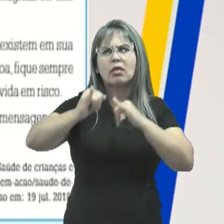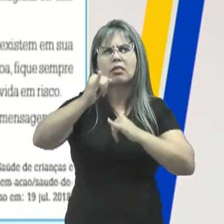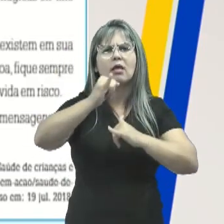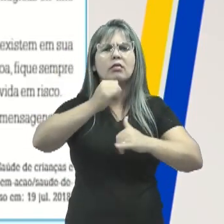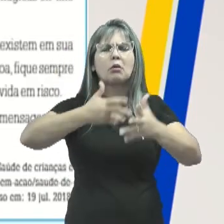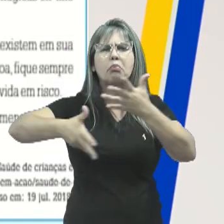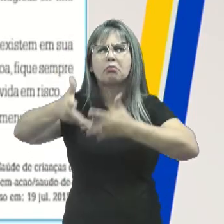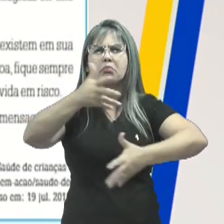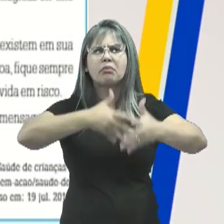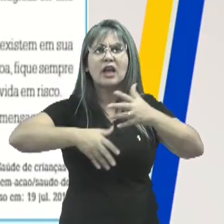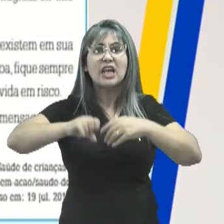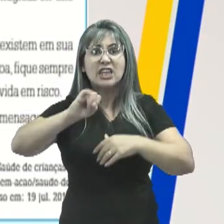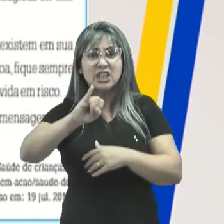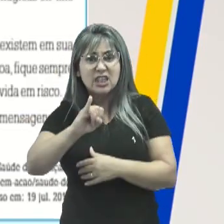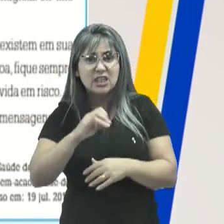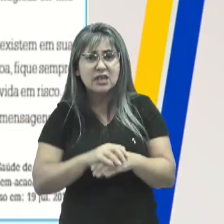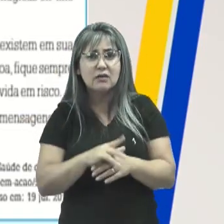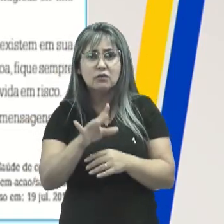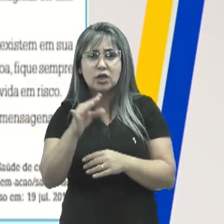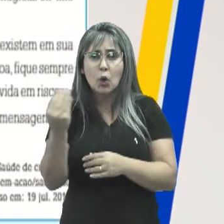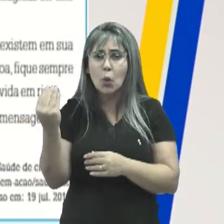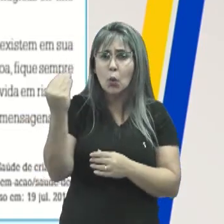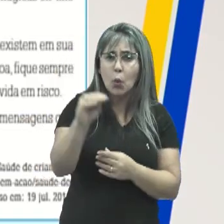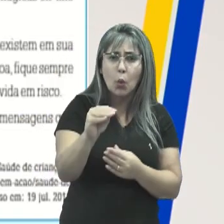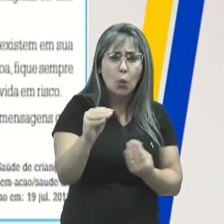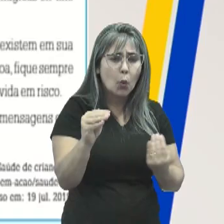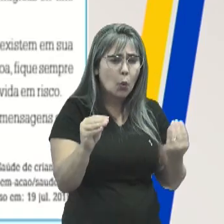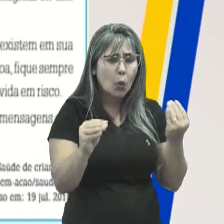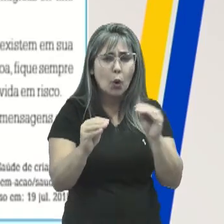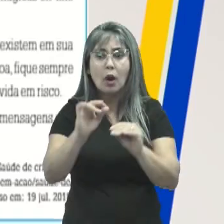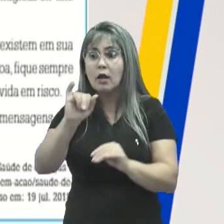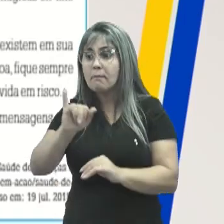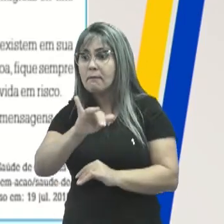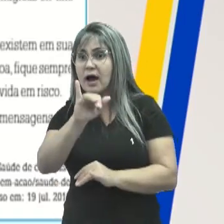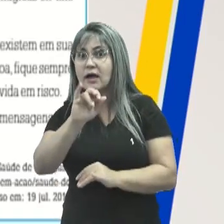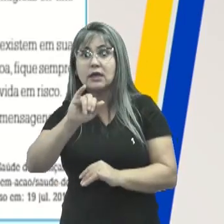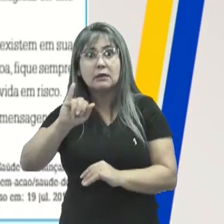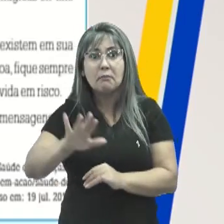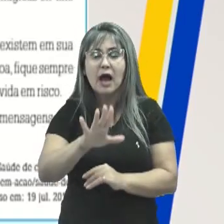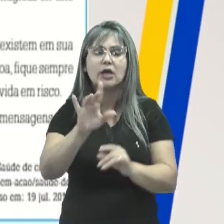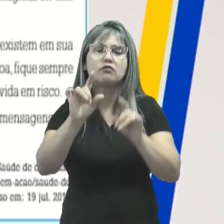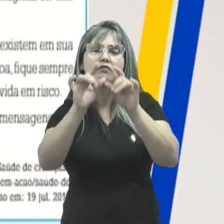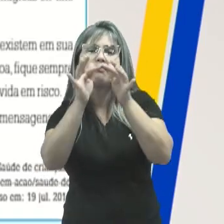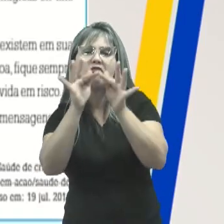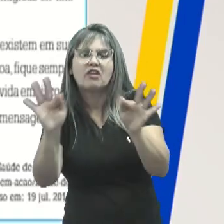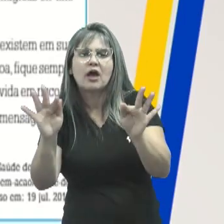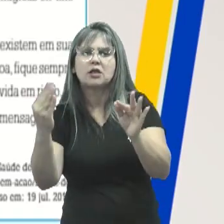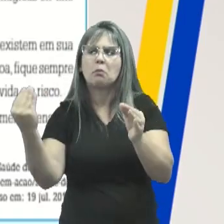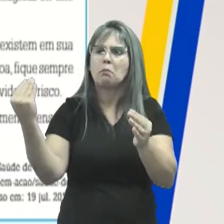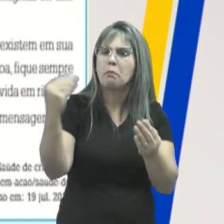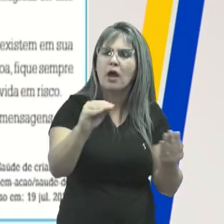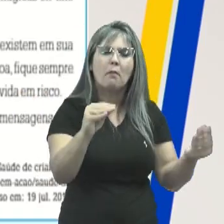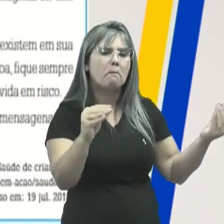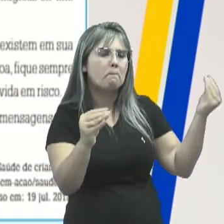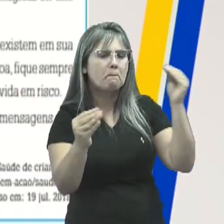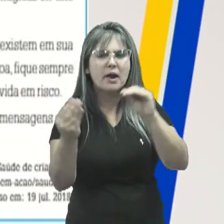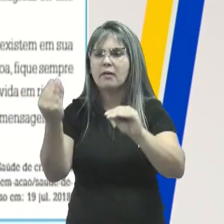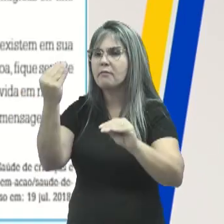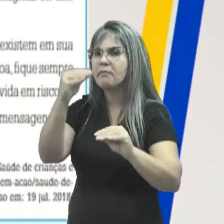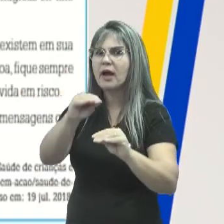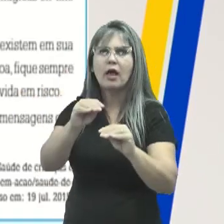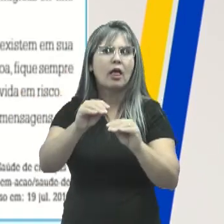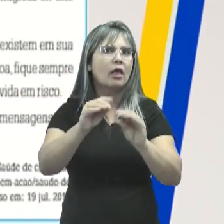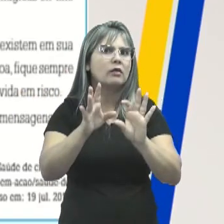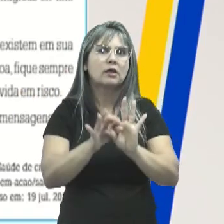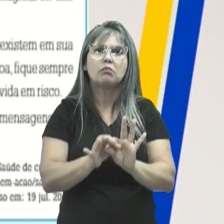ali, ela vai ficar muito tempo ali. Então, várias pessoas do mundo podem ver aquela mensagem sua. Preste atenção para não adicionar qualquer pessoa, né?